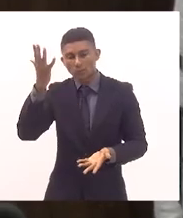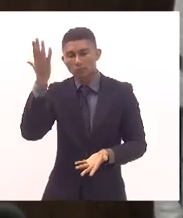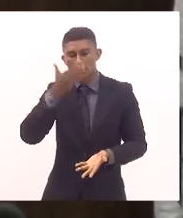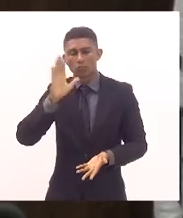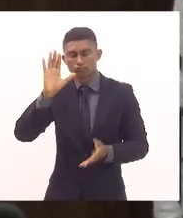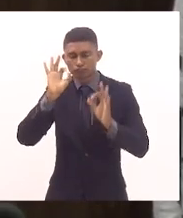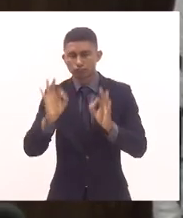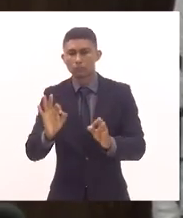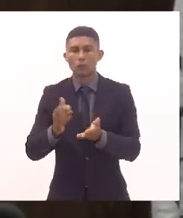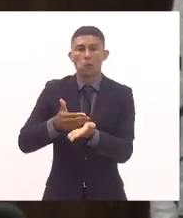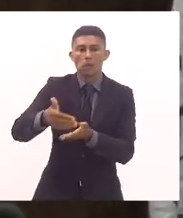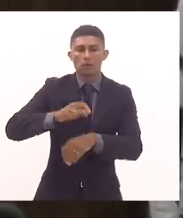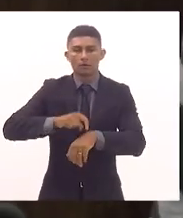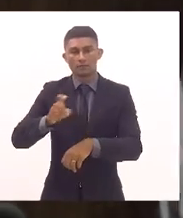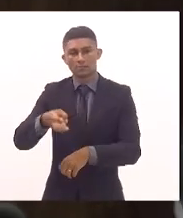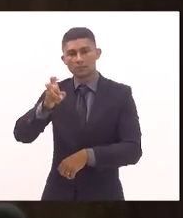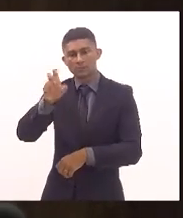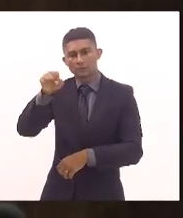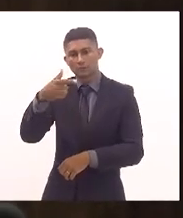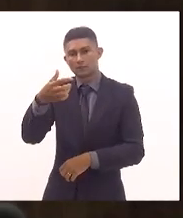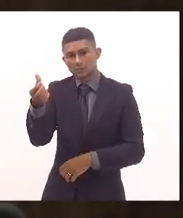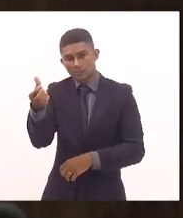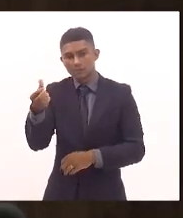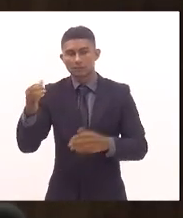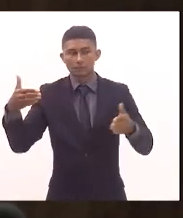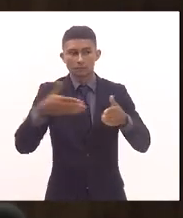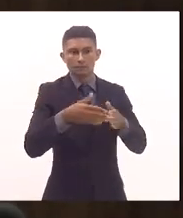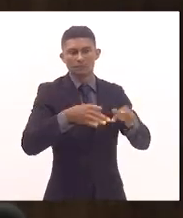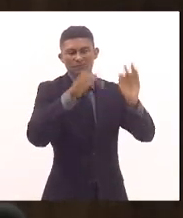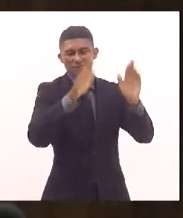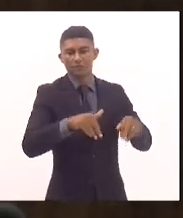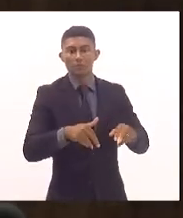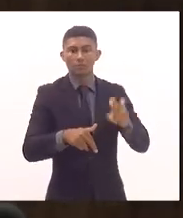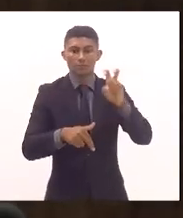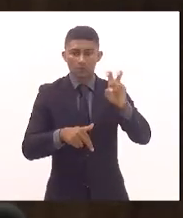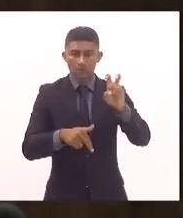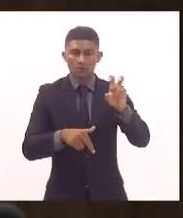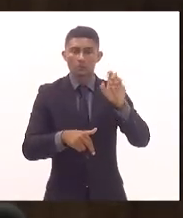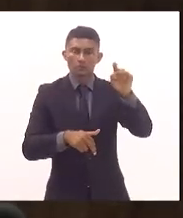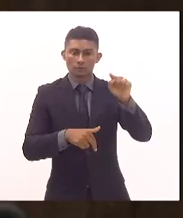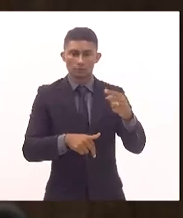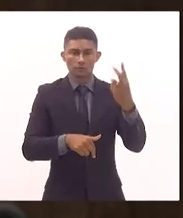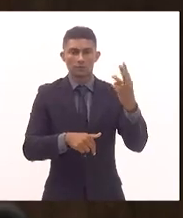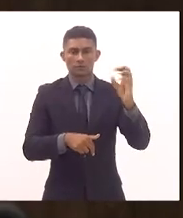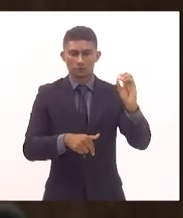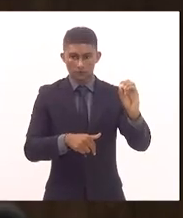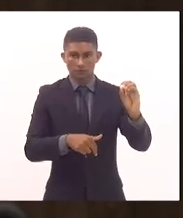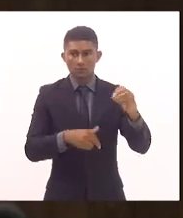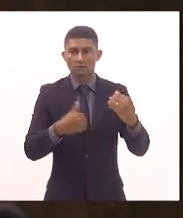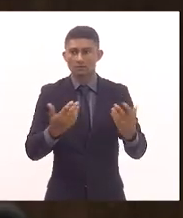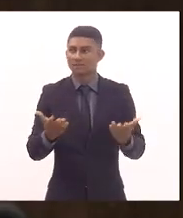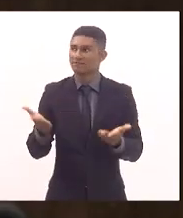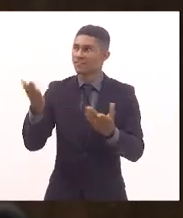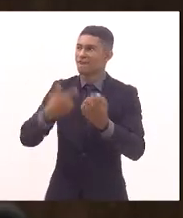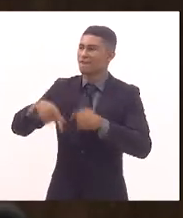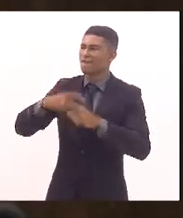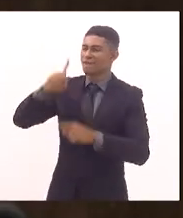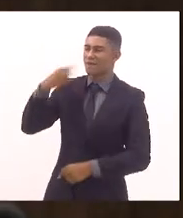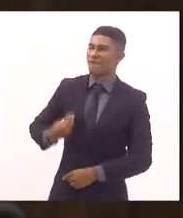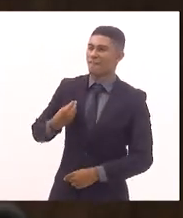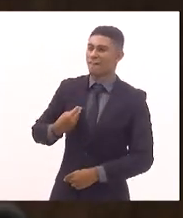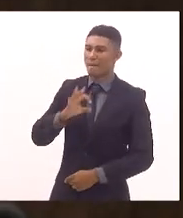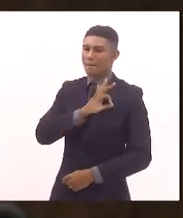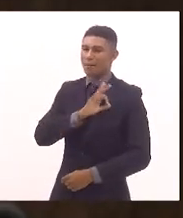que iniciada às 17 horas e 26 minutos, encerrou-se às 17 horas e 30 minutos, e viva a Polícia Civil,